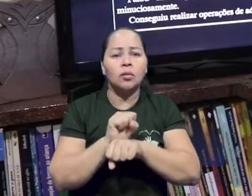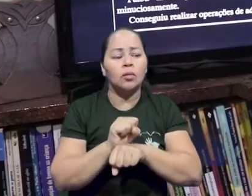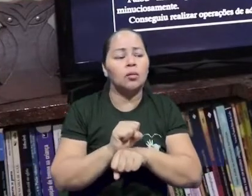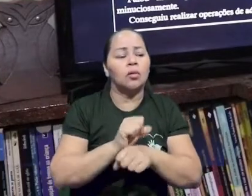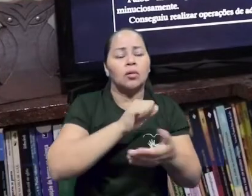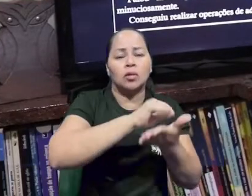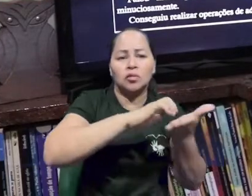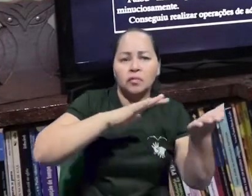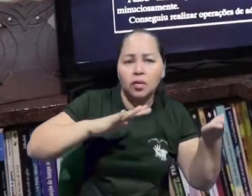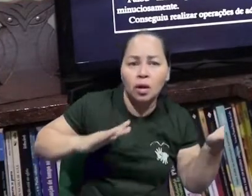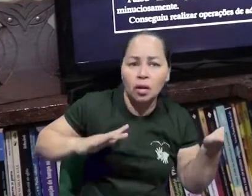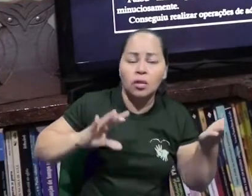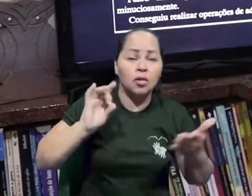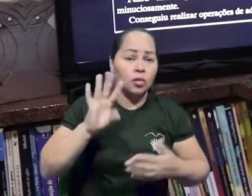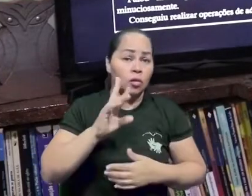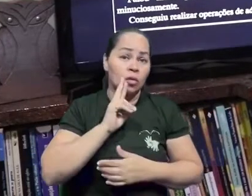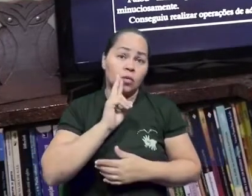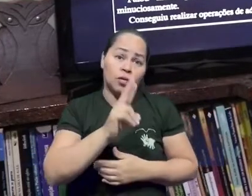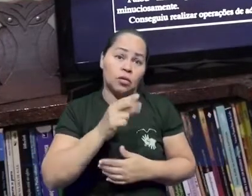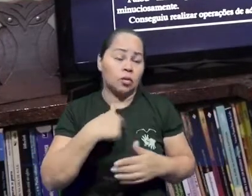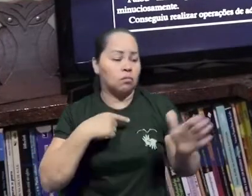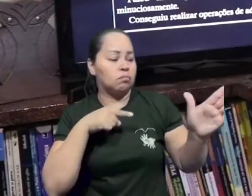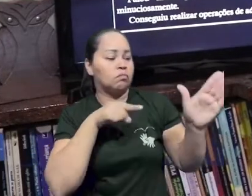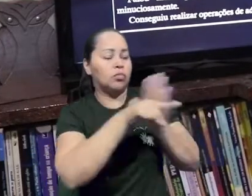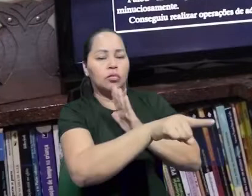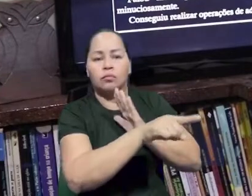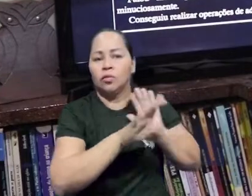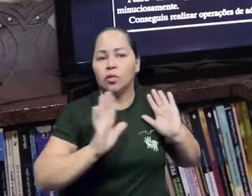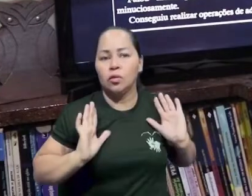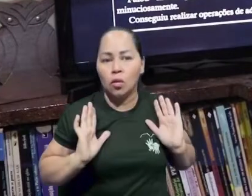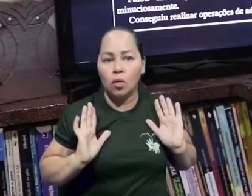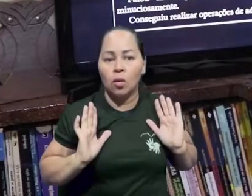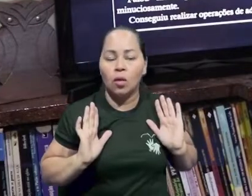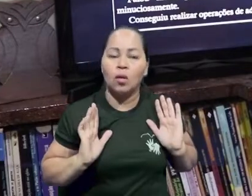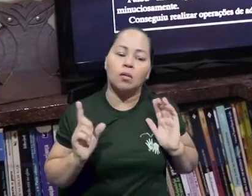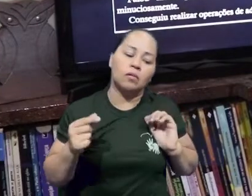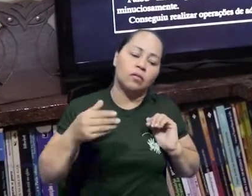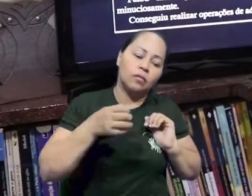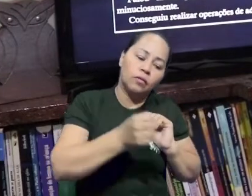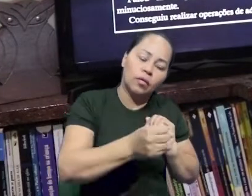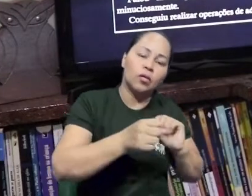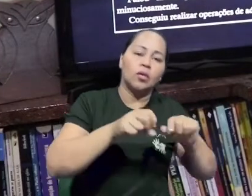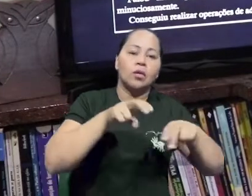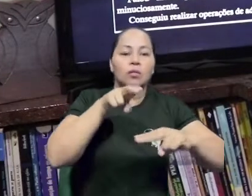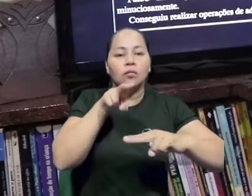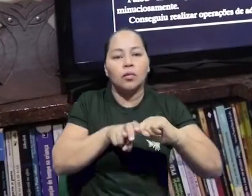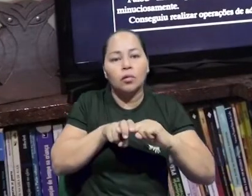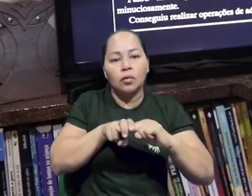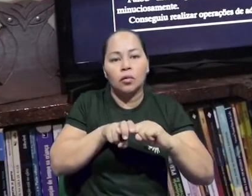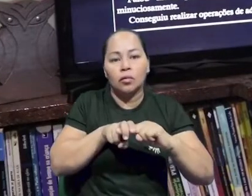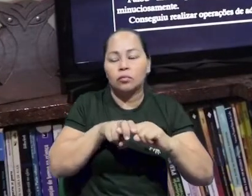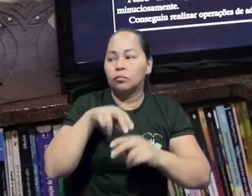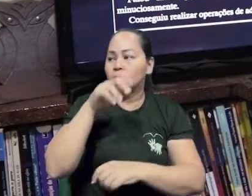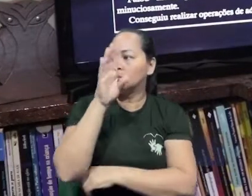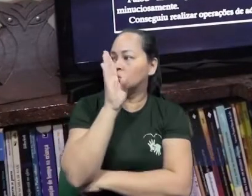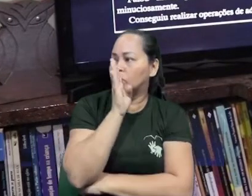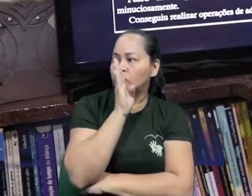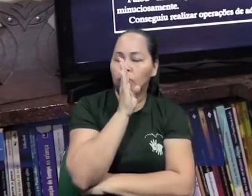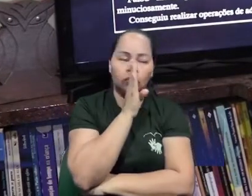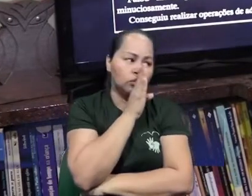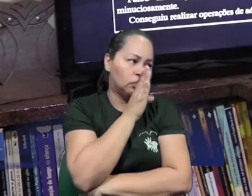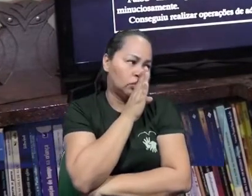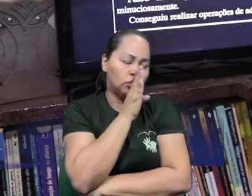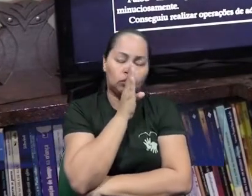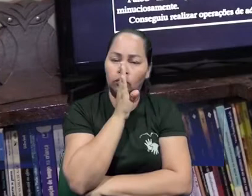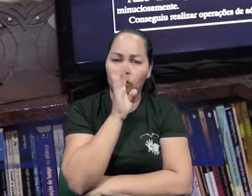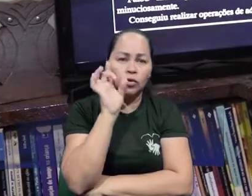sem questionar e só respondia às perguntas feitas. Chegou na sala muito quieto, sentou-se, nada